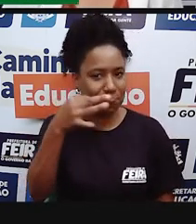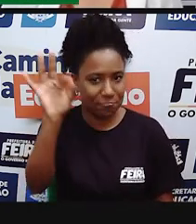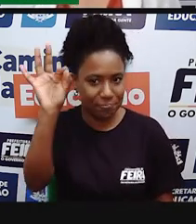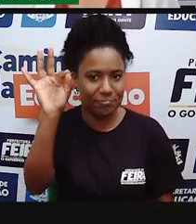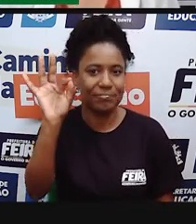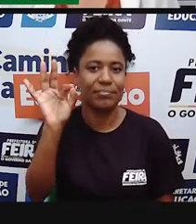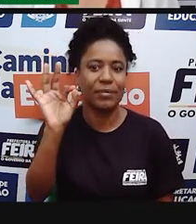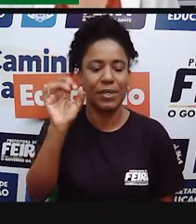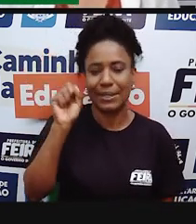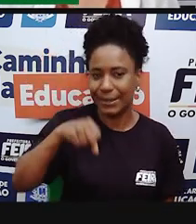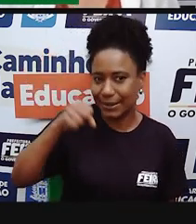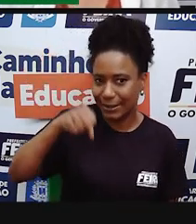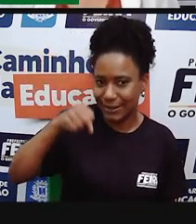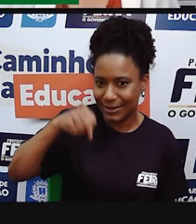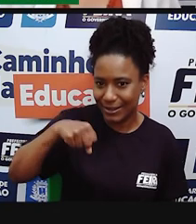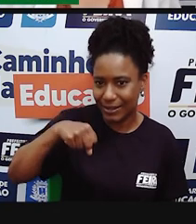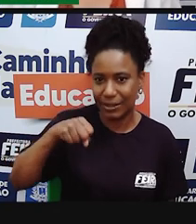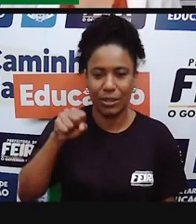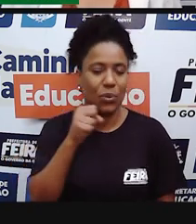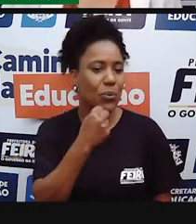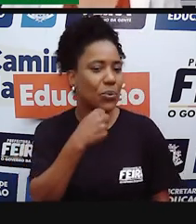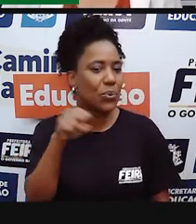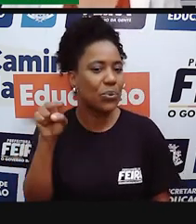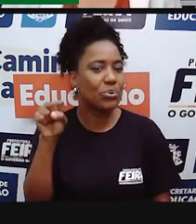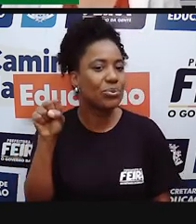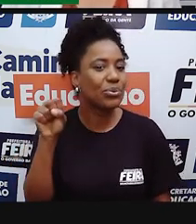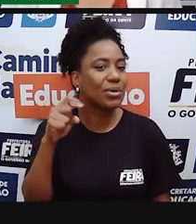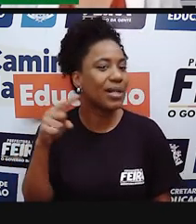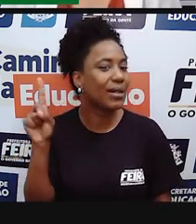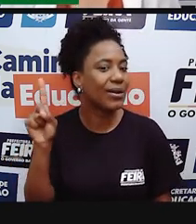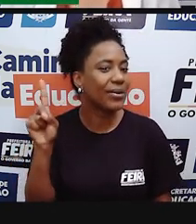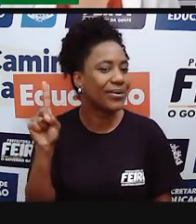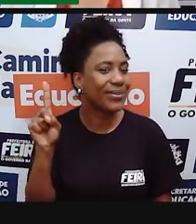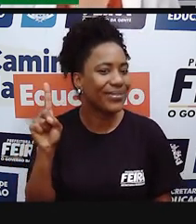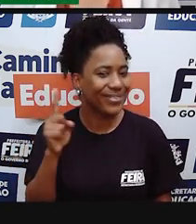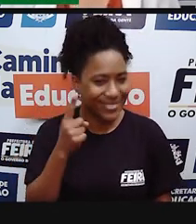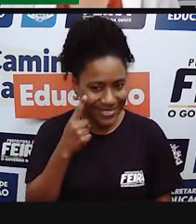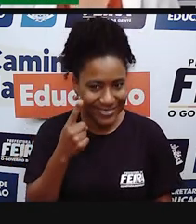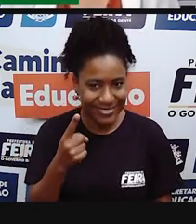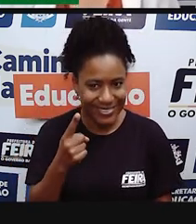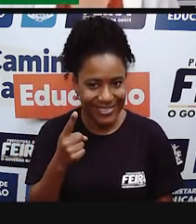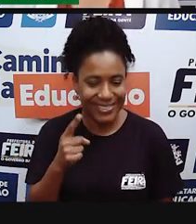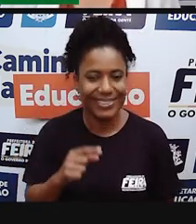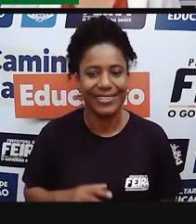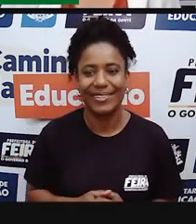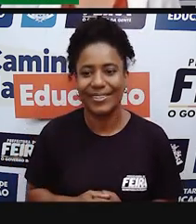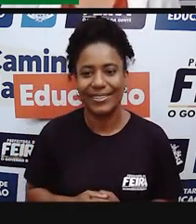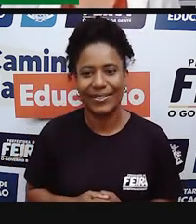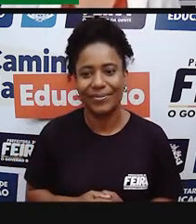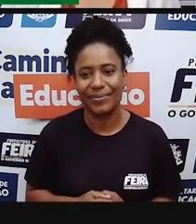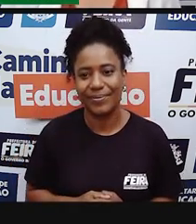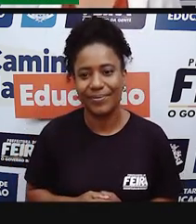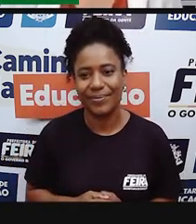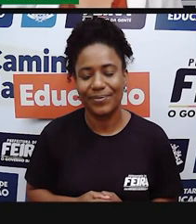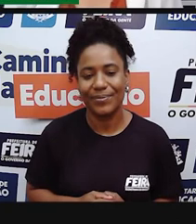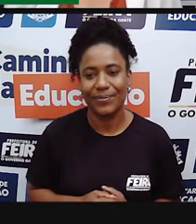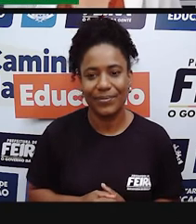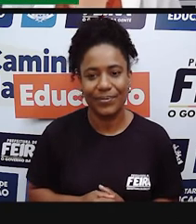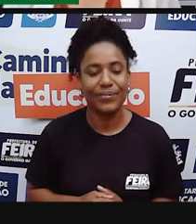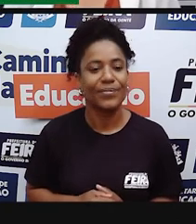ou negativa yes yes yes yes notícias